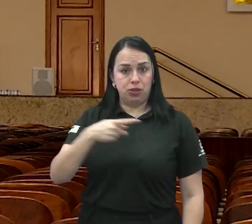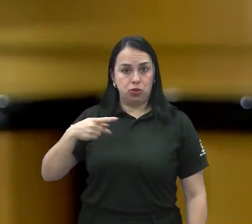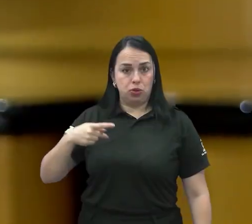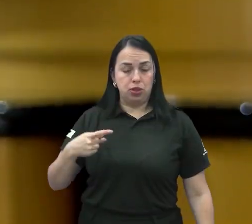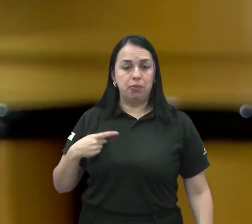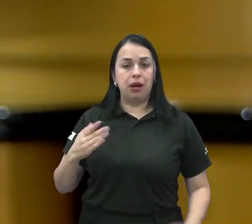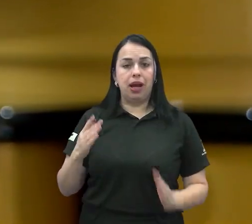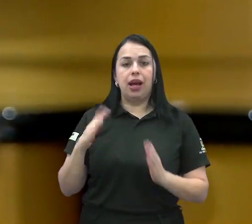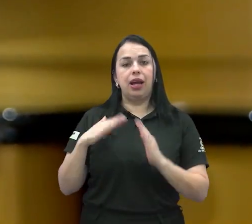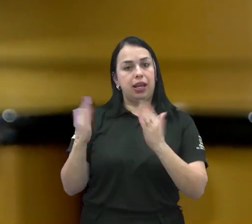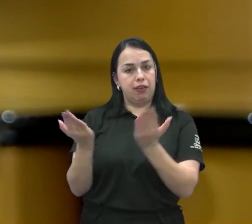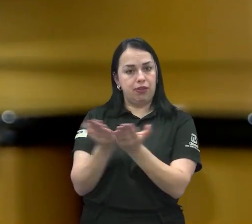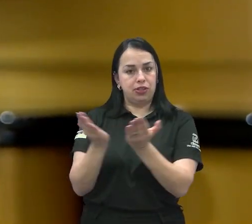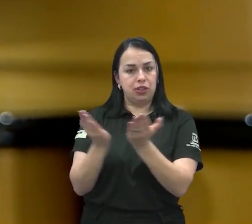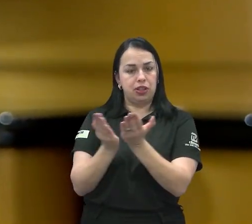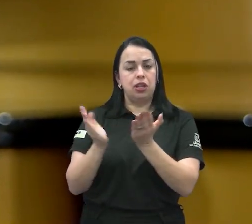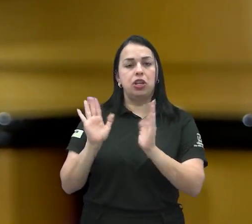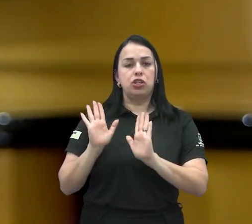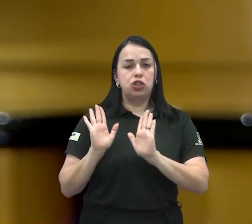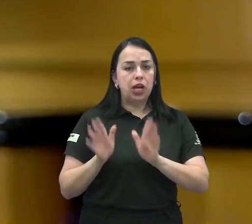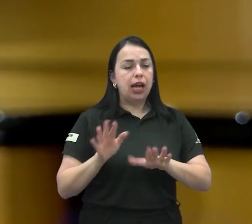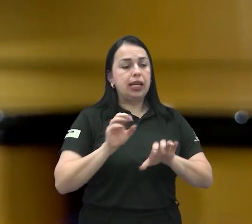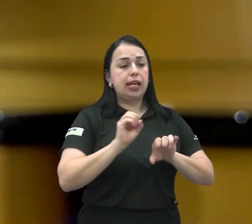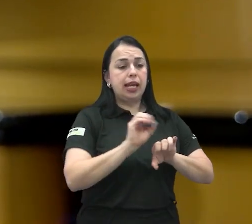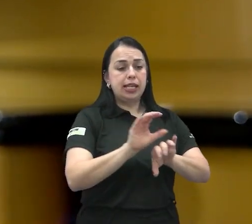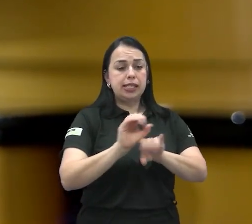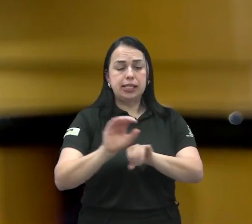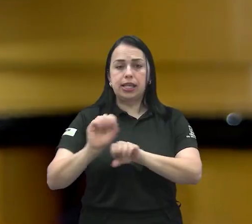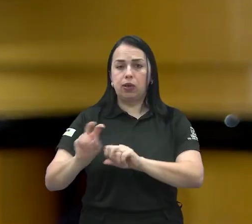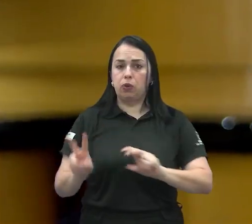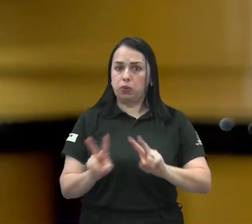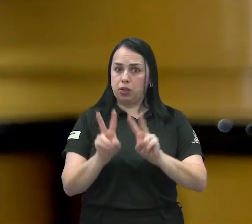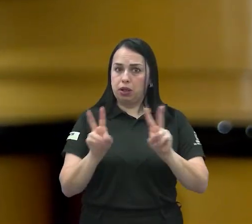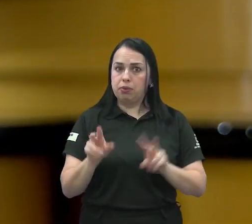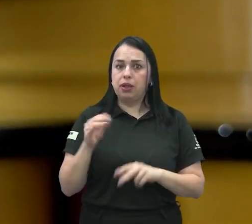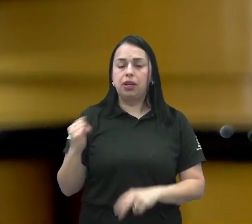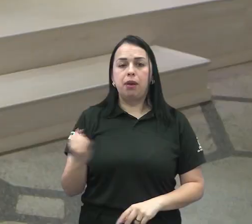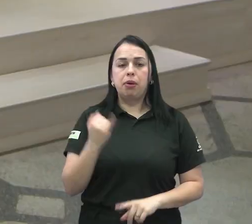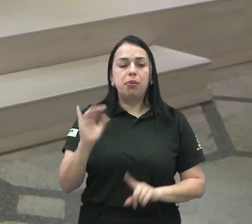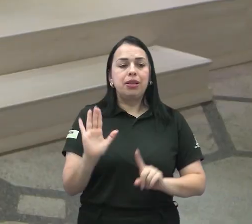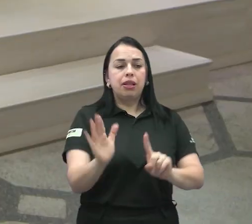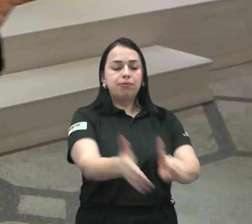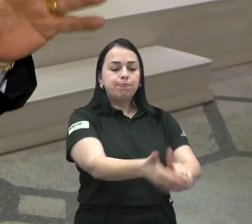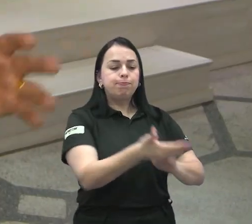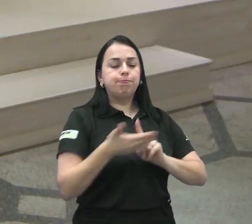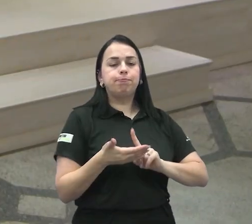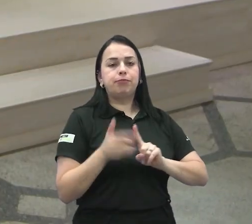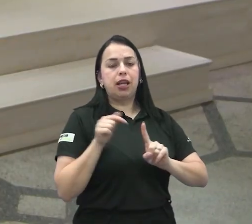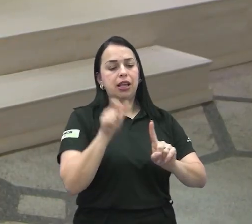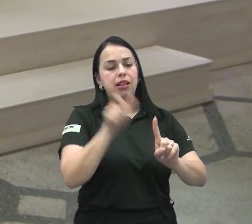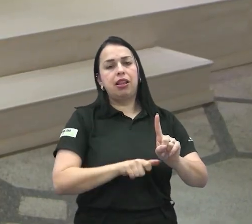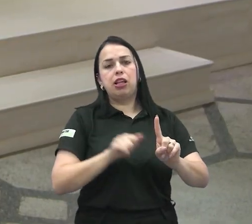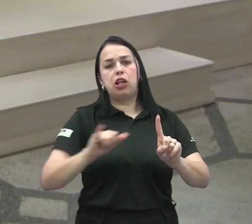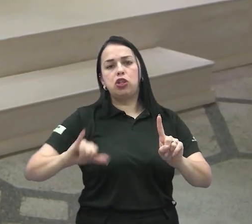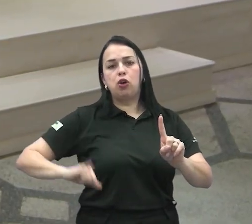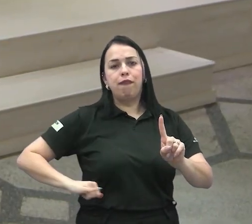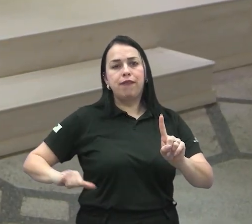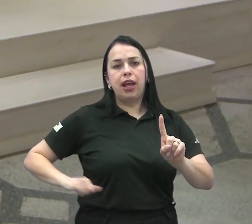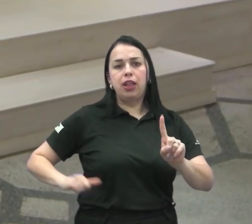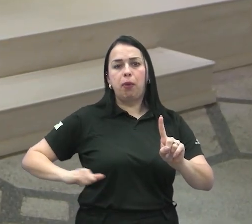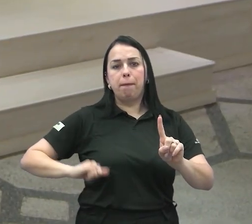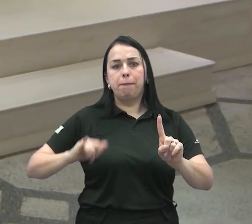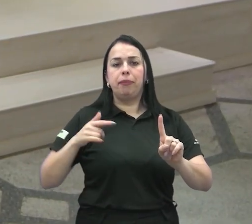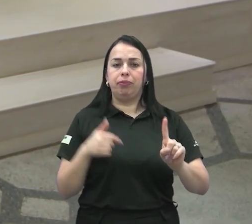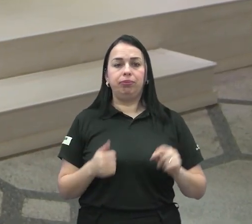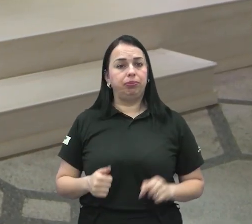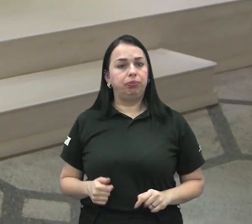educativas. Para esse bispo de uma igreja evangélica que já trabalha o tema com fiéis, é muito importante saber acolher pessoas